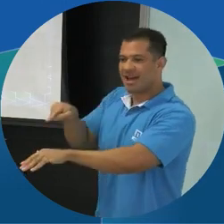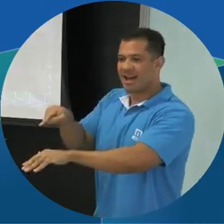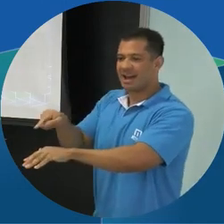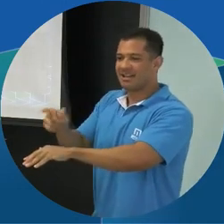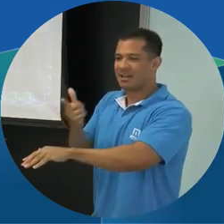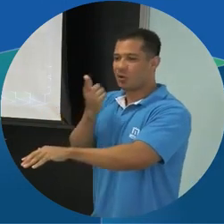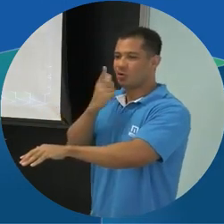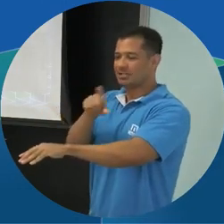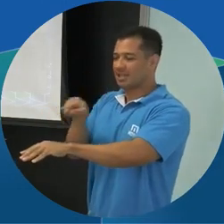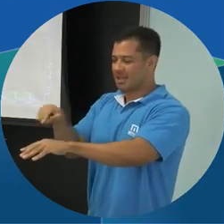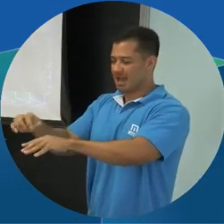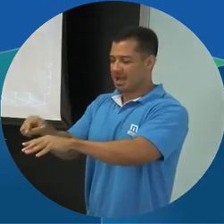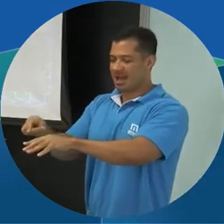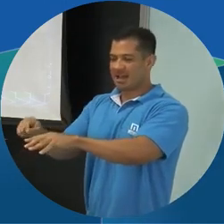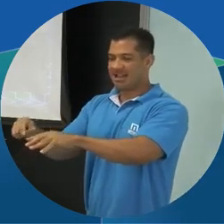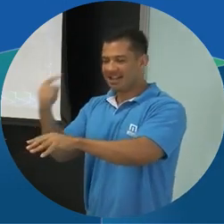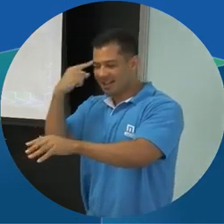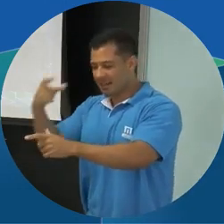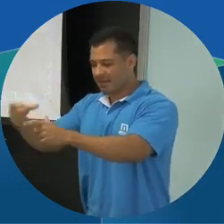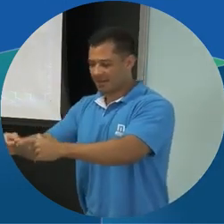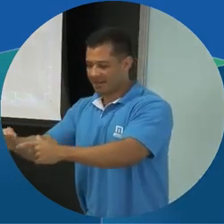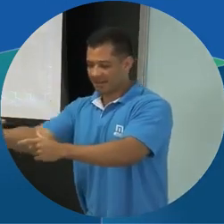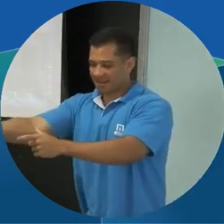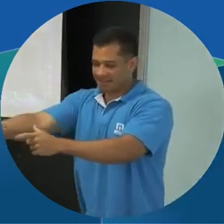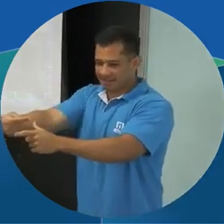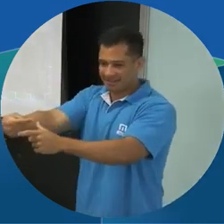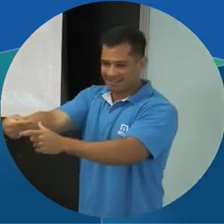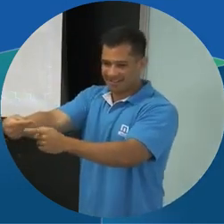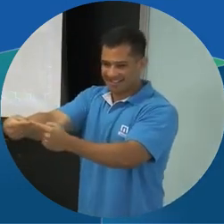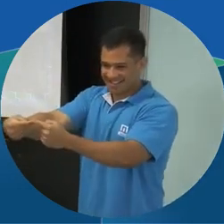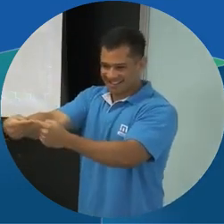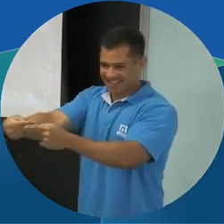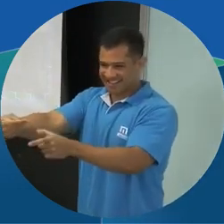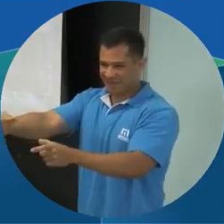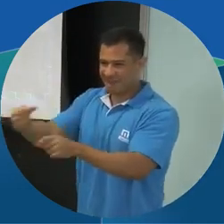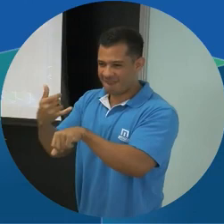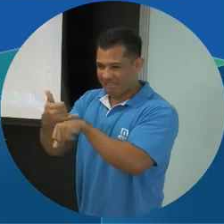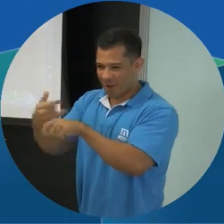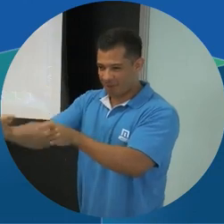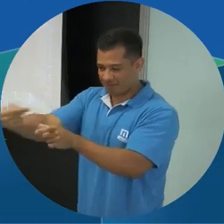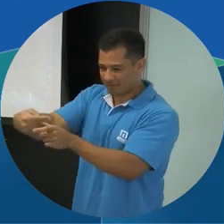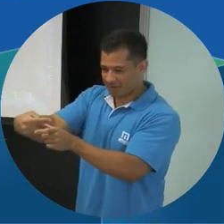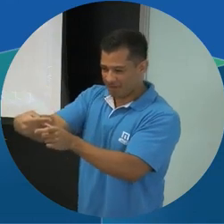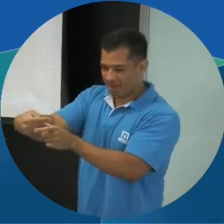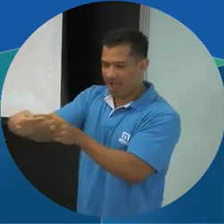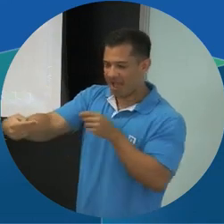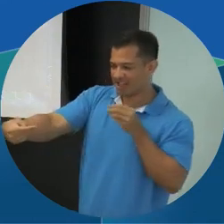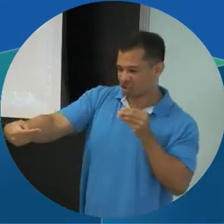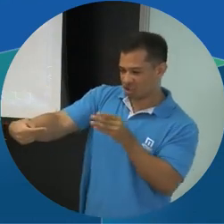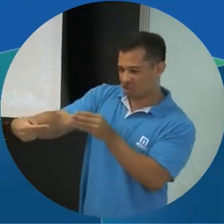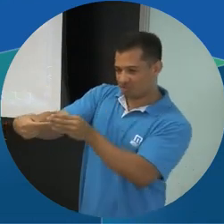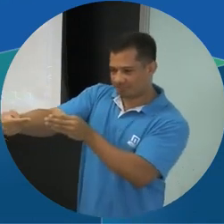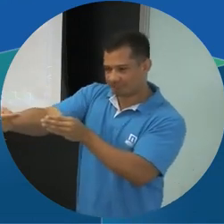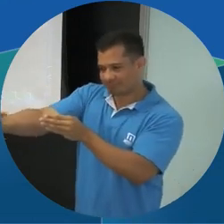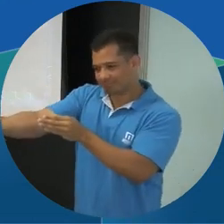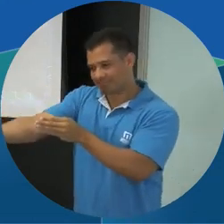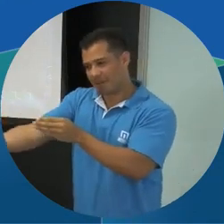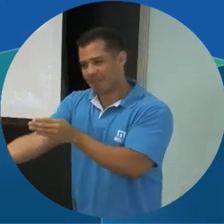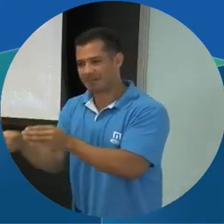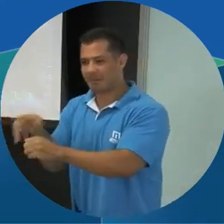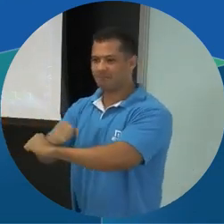do estopim da bomba e você conseguiria desarmar essa bomba e fazer a remoção com segurança.